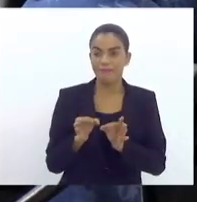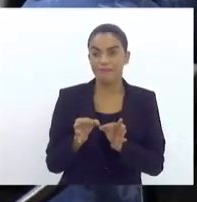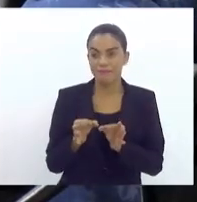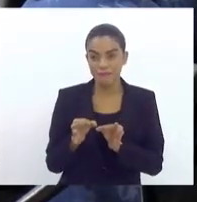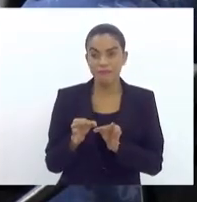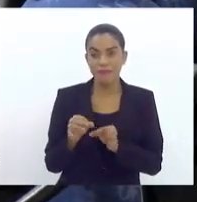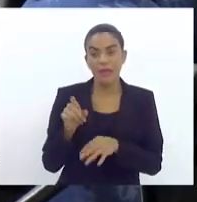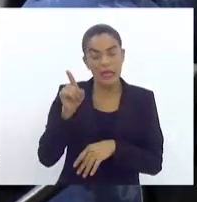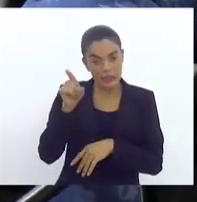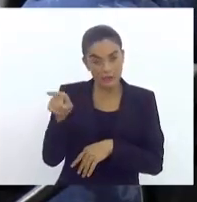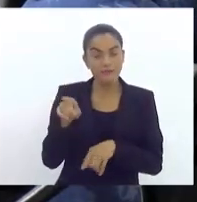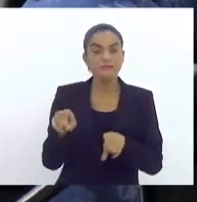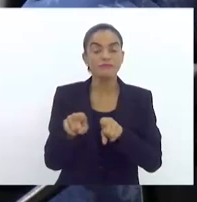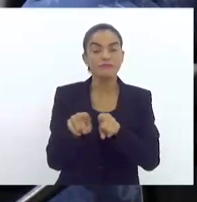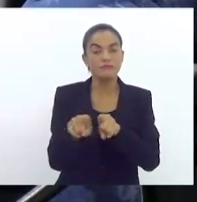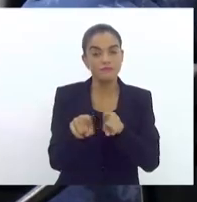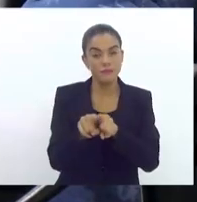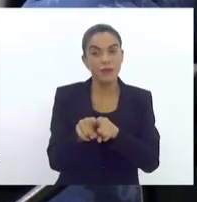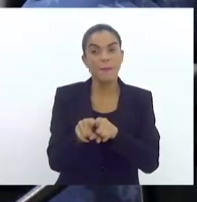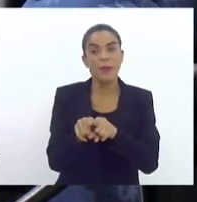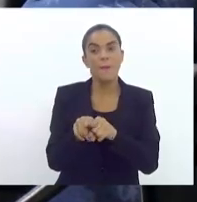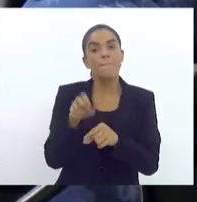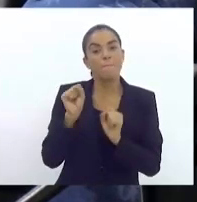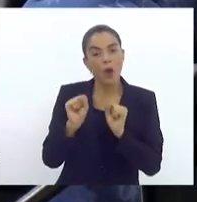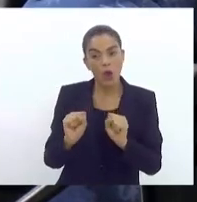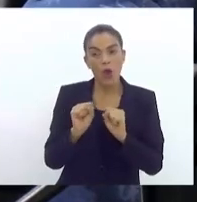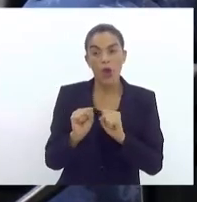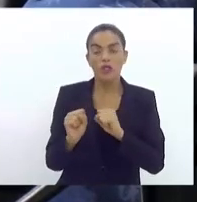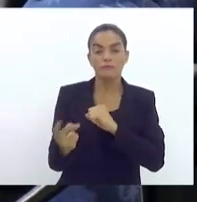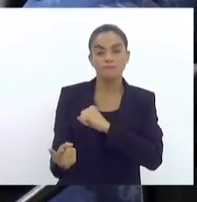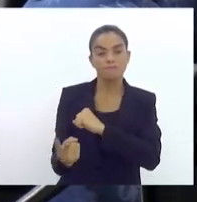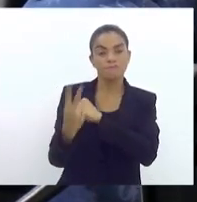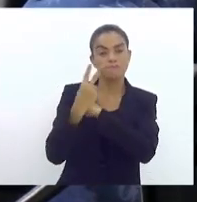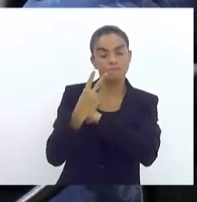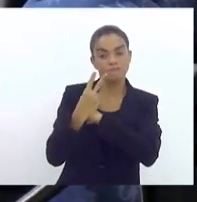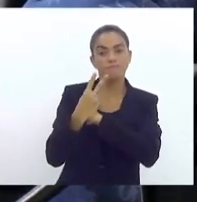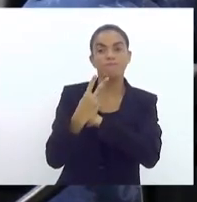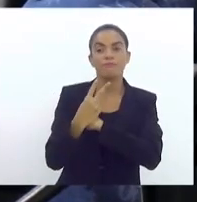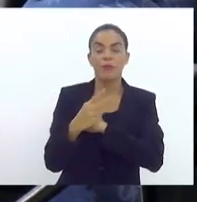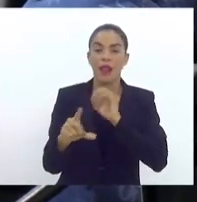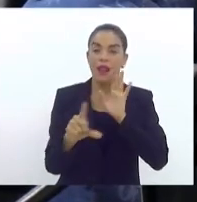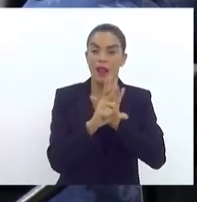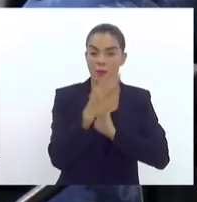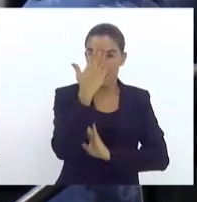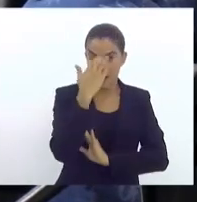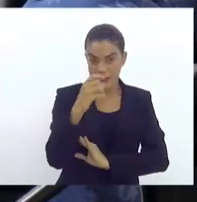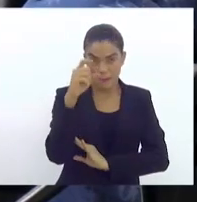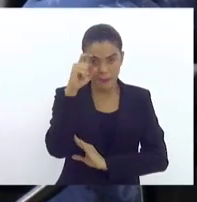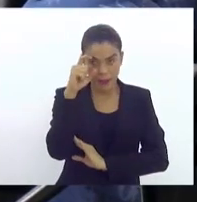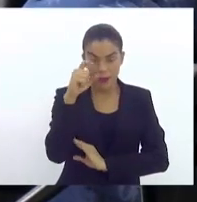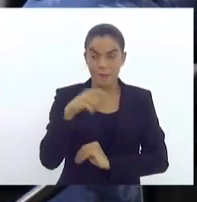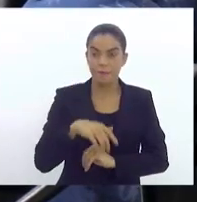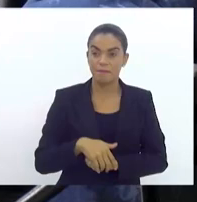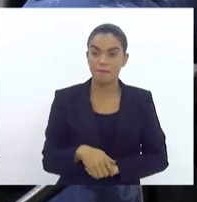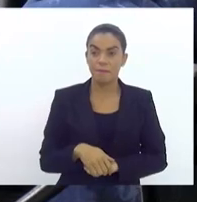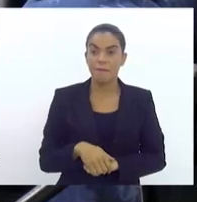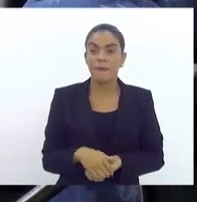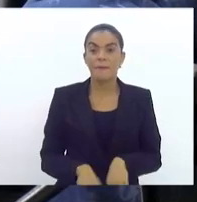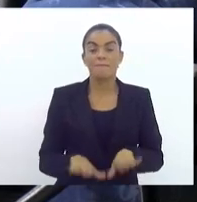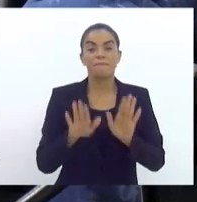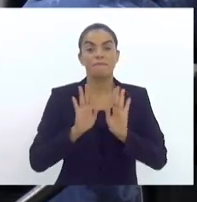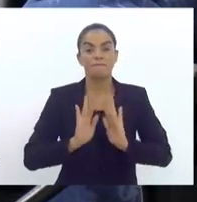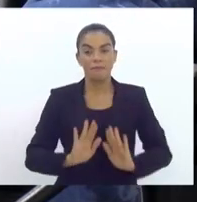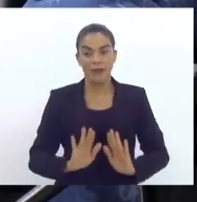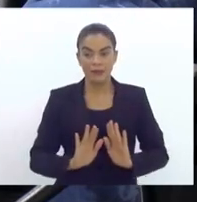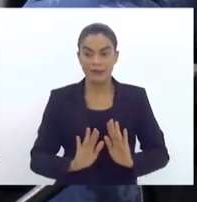seriam autores protegidos né a mulher nesse caso pela lei Maria da Penha só que